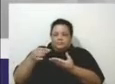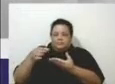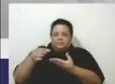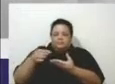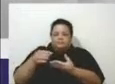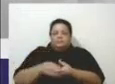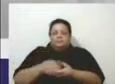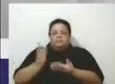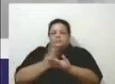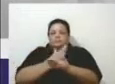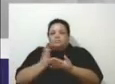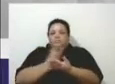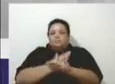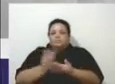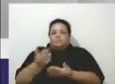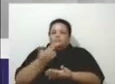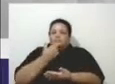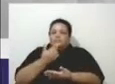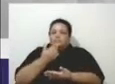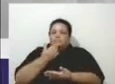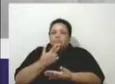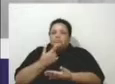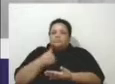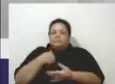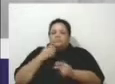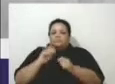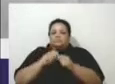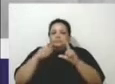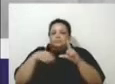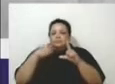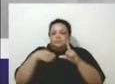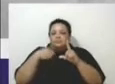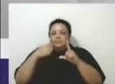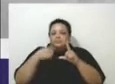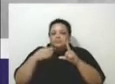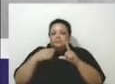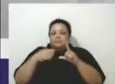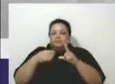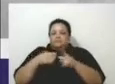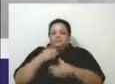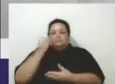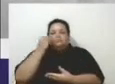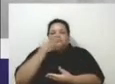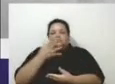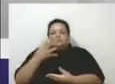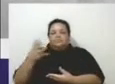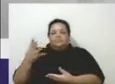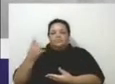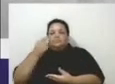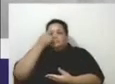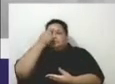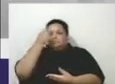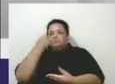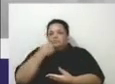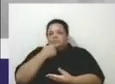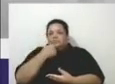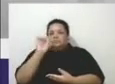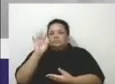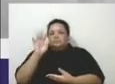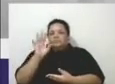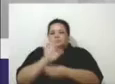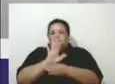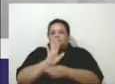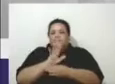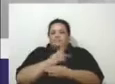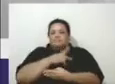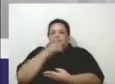agora tudo por cor então eu até fiz um vídeo falando o que você faz né meia hora da sua vida para tentar ajudar as pessoas para fazer alguma coisa